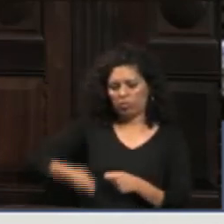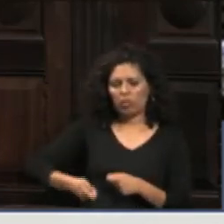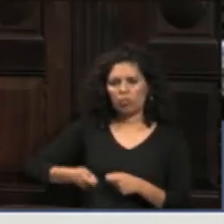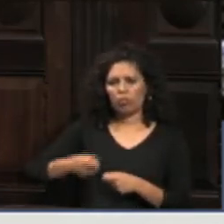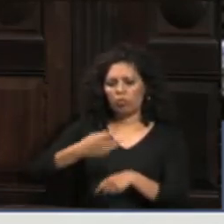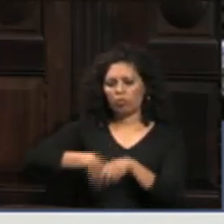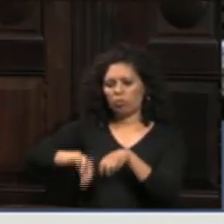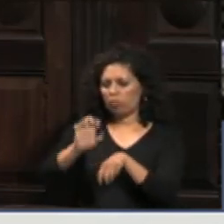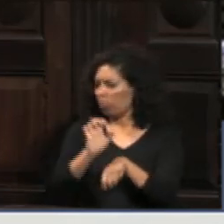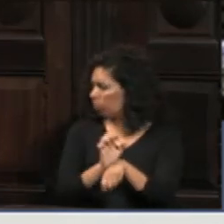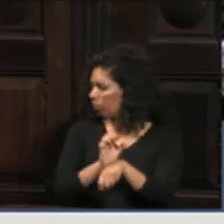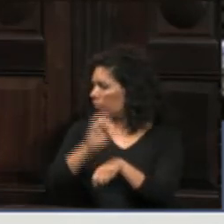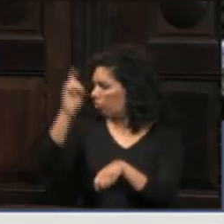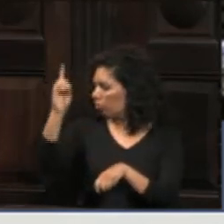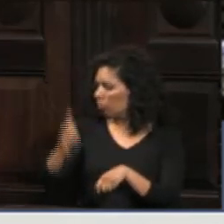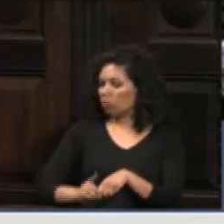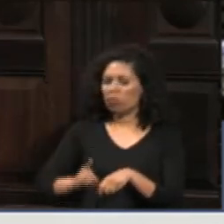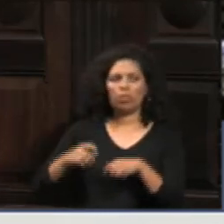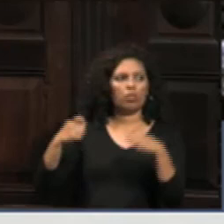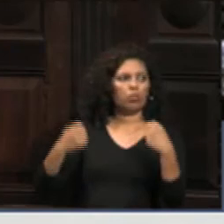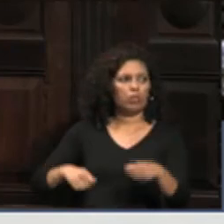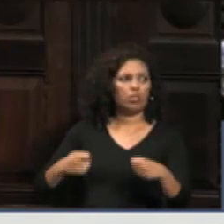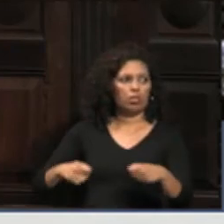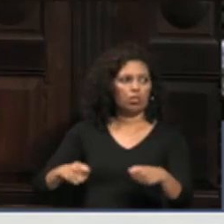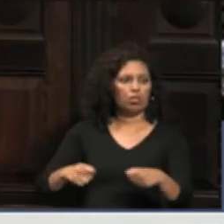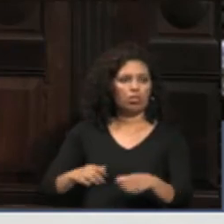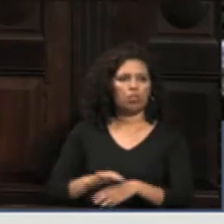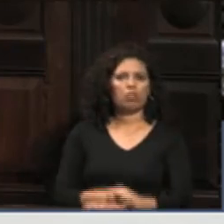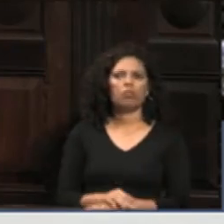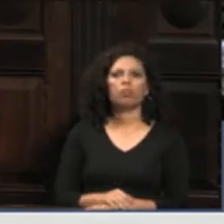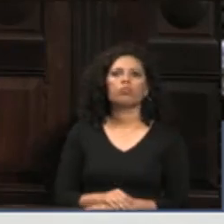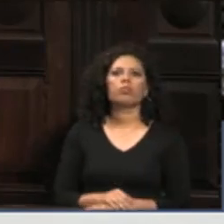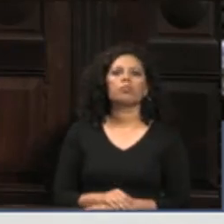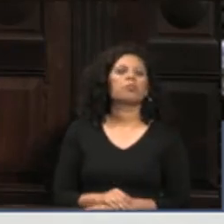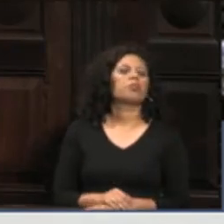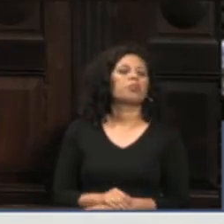no fim exatamente deste processo eleitoral.